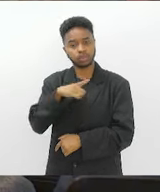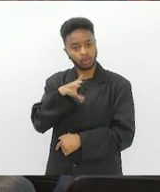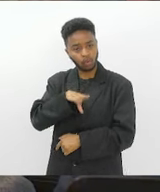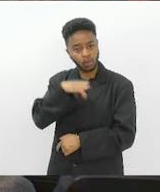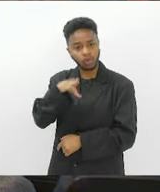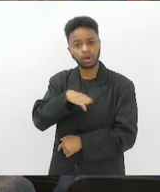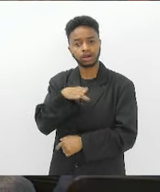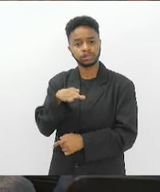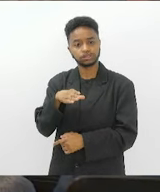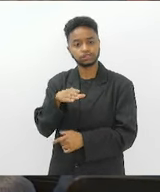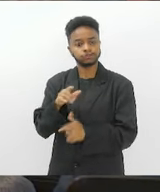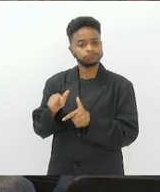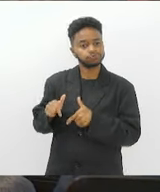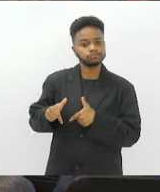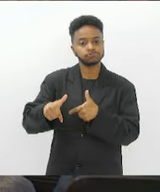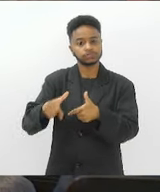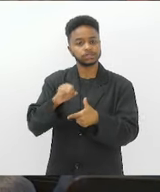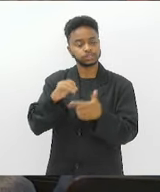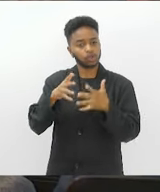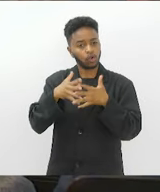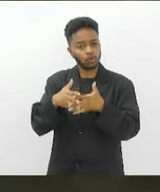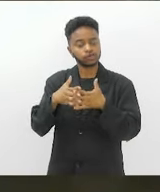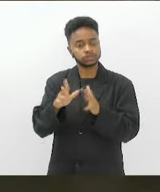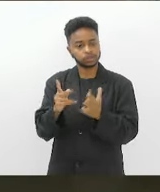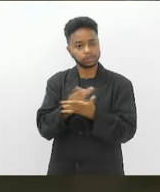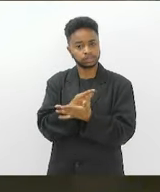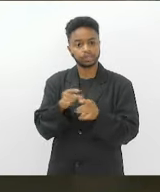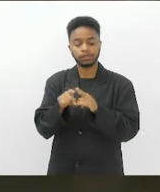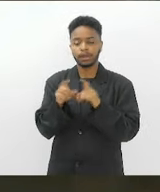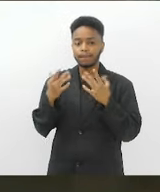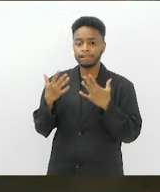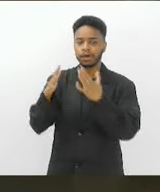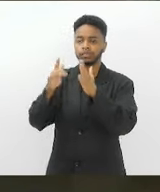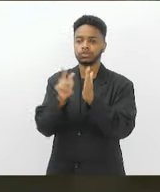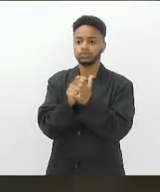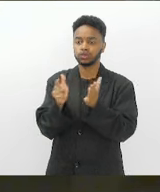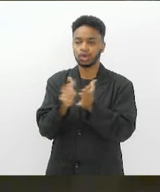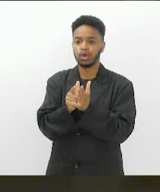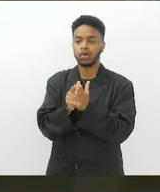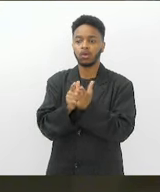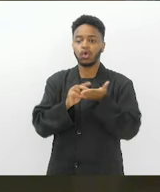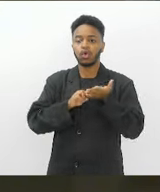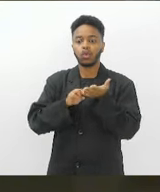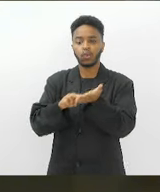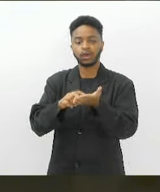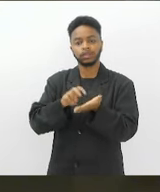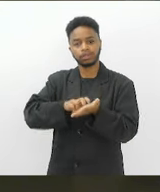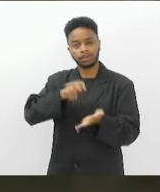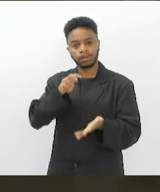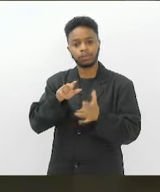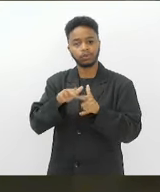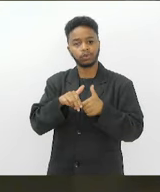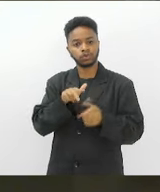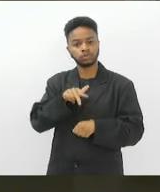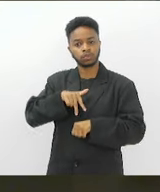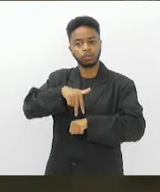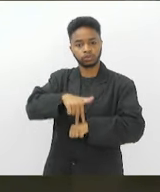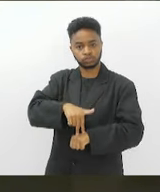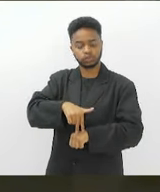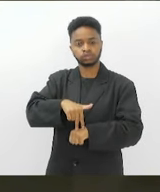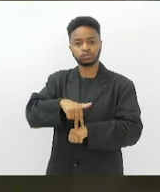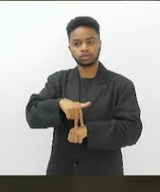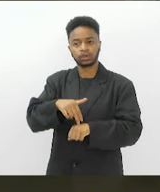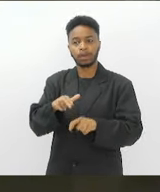grandes confusões. Queria parabenizar o Correio da Manhã por essa postura disruptiva, por essa postura